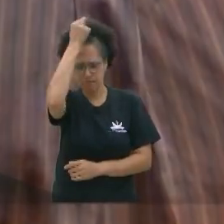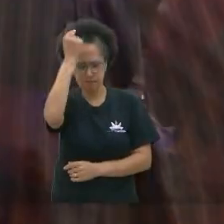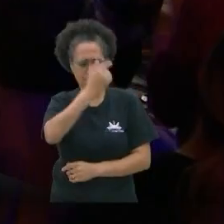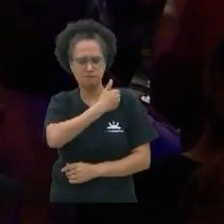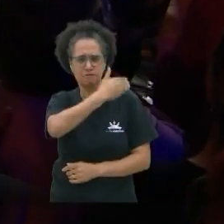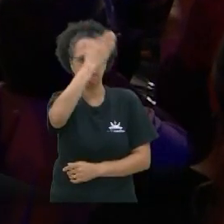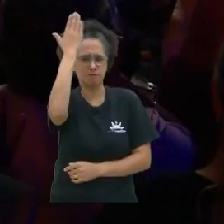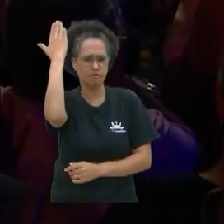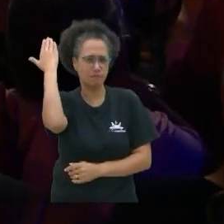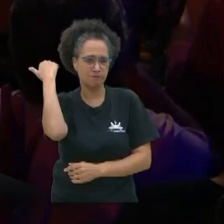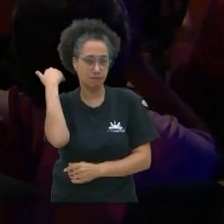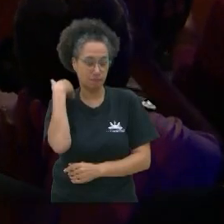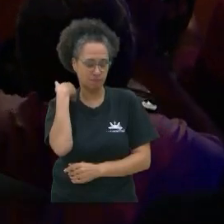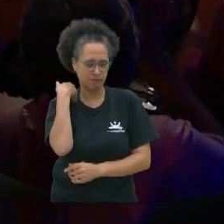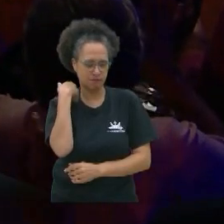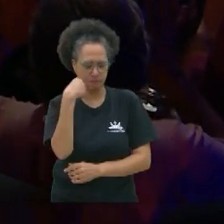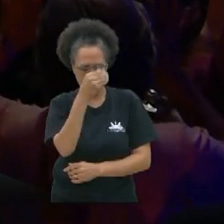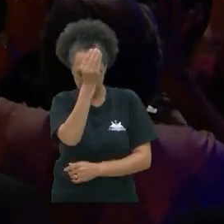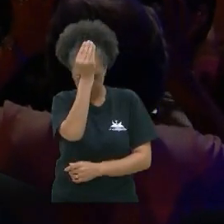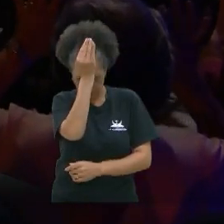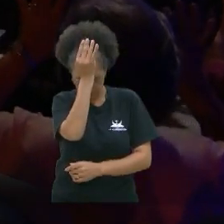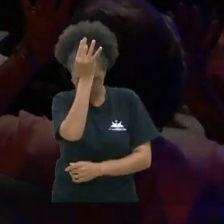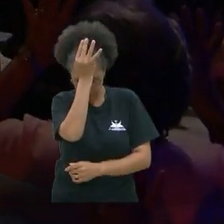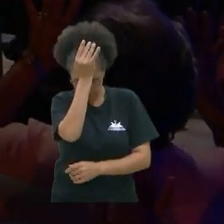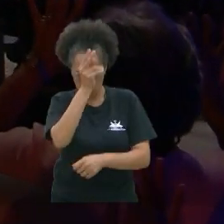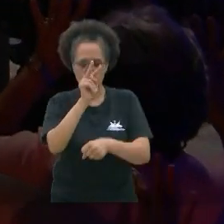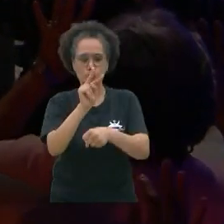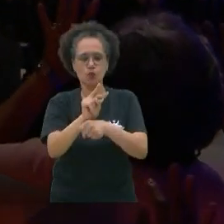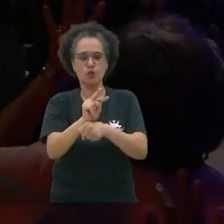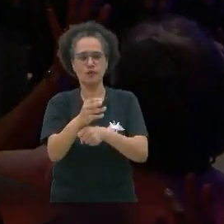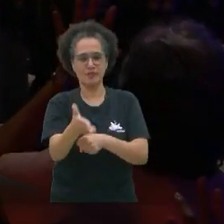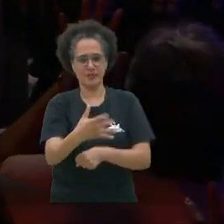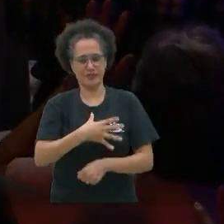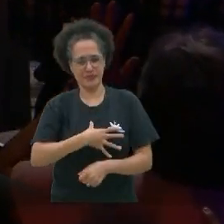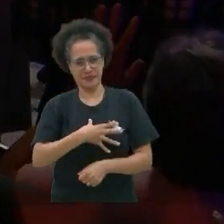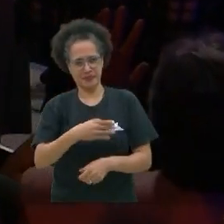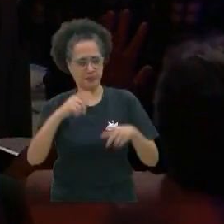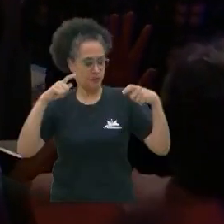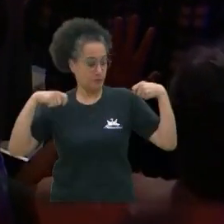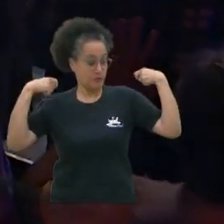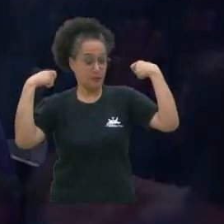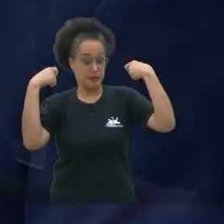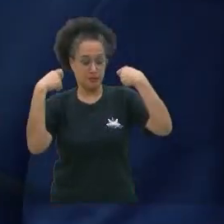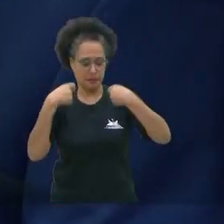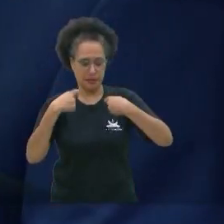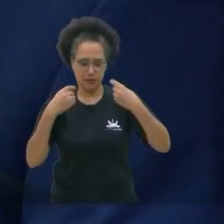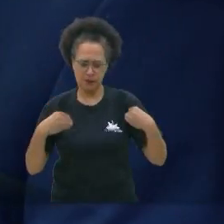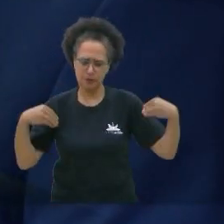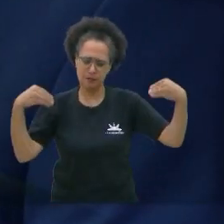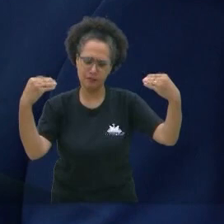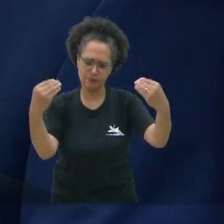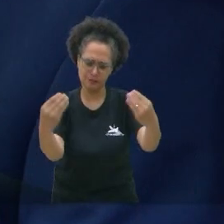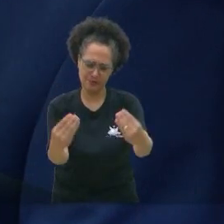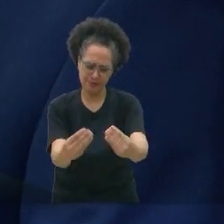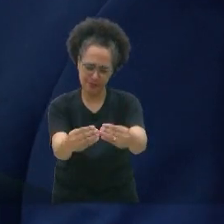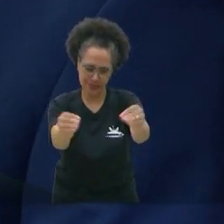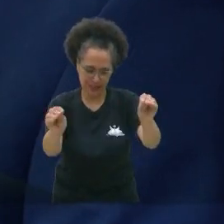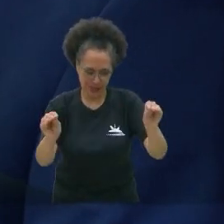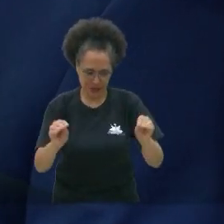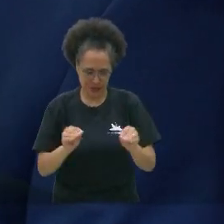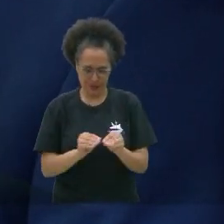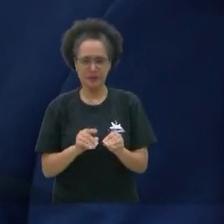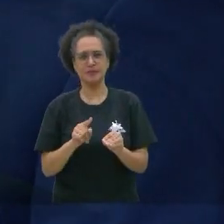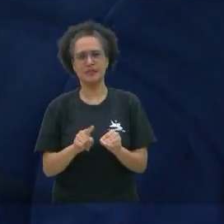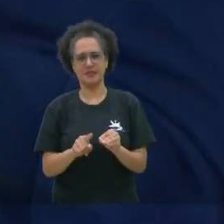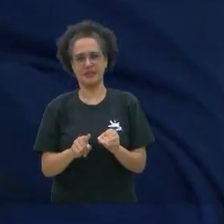de Pentecostes, cuide desse teu filho, lhe cubra com o manto sagrado e faça dele um instrumento